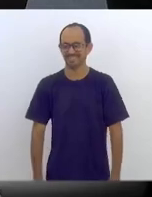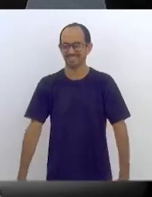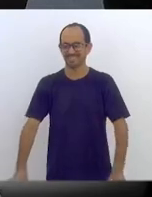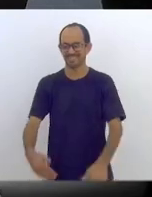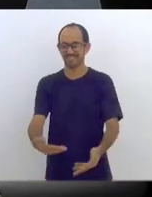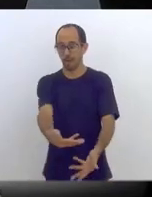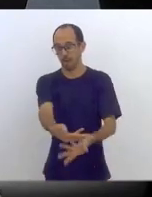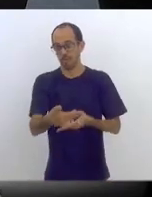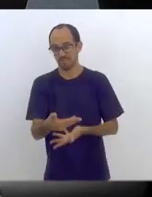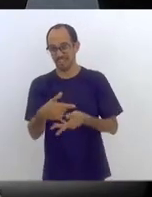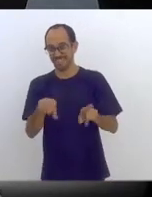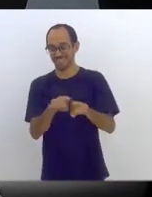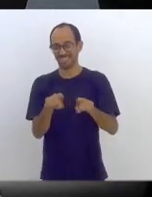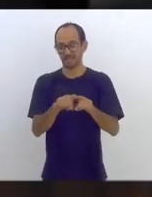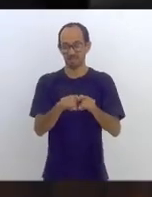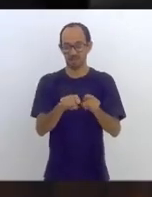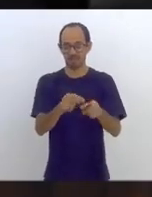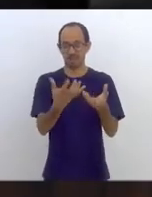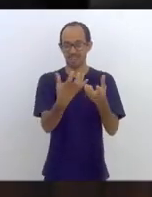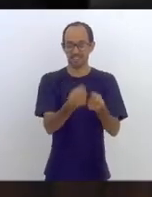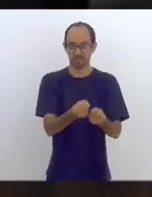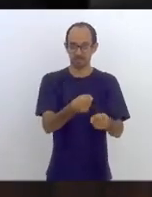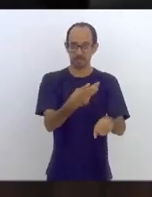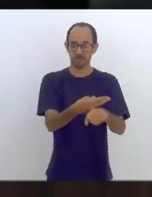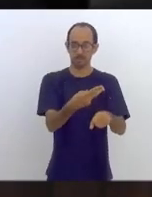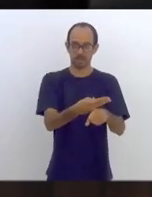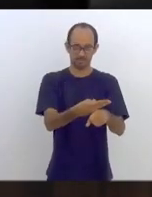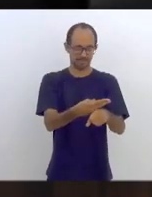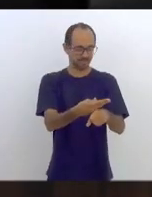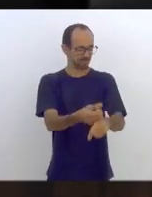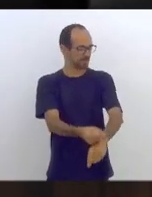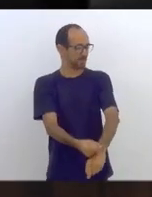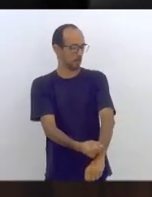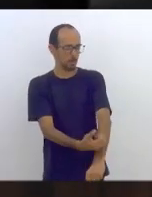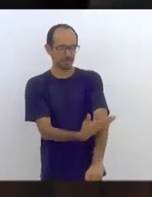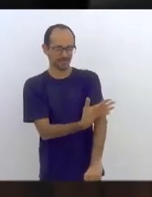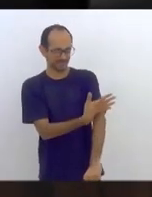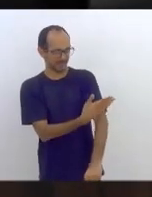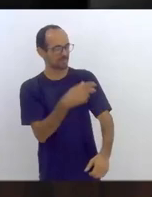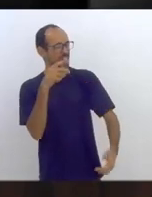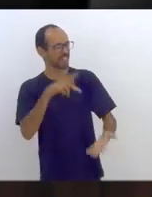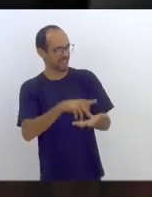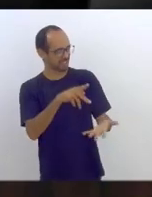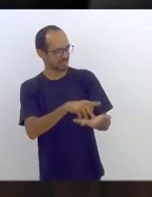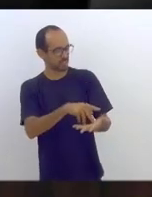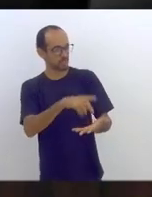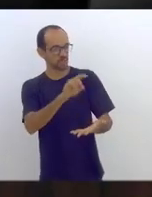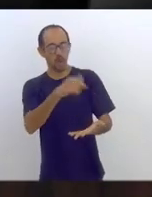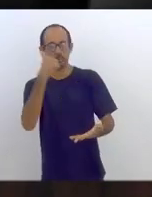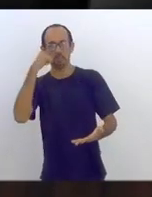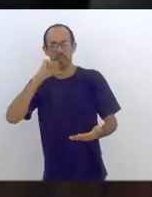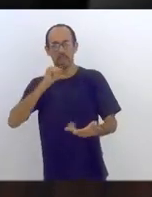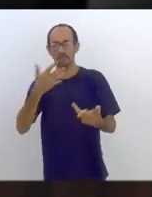quero convidar para receber o prêmio. Muita emoção, né, gente? Só mulher maravilhosa, só gente incrível que faz